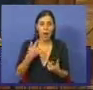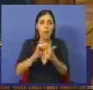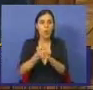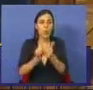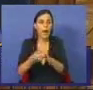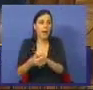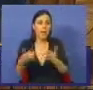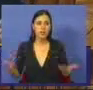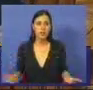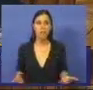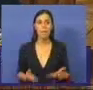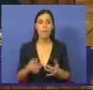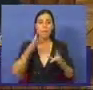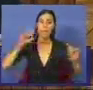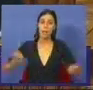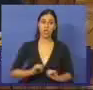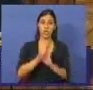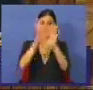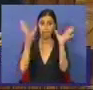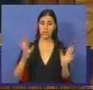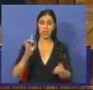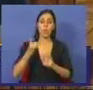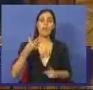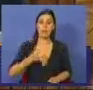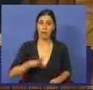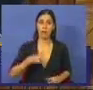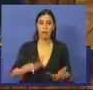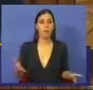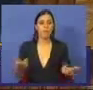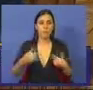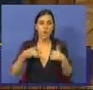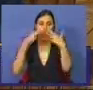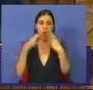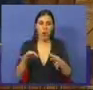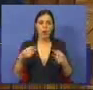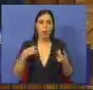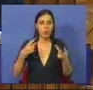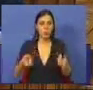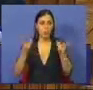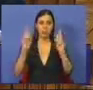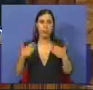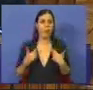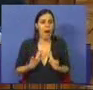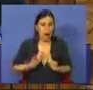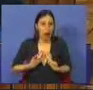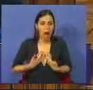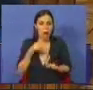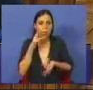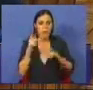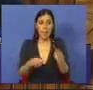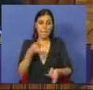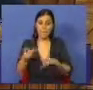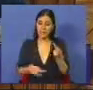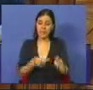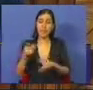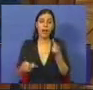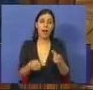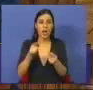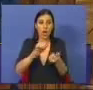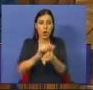correções para esclarecer aquilo que pretende, nós naturalmente temos toda a disposição para apreciar